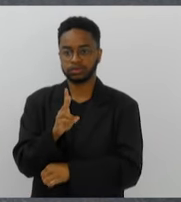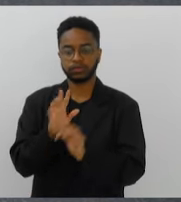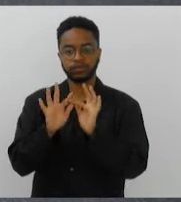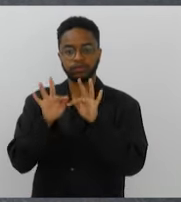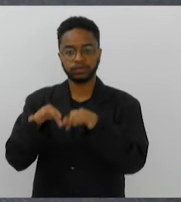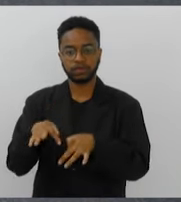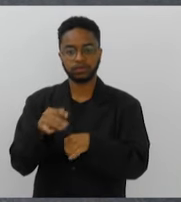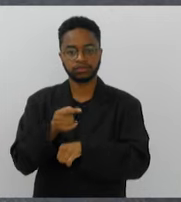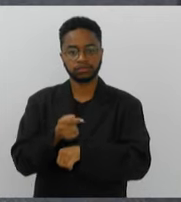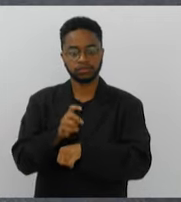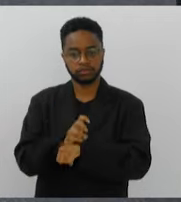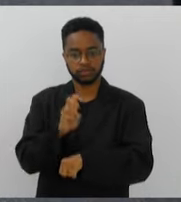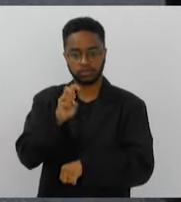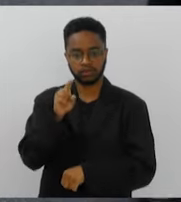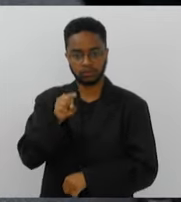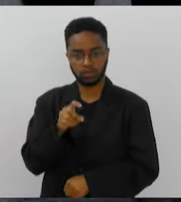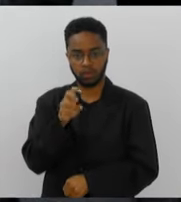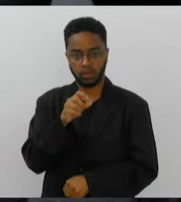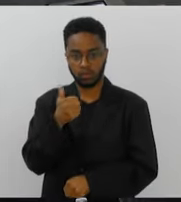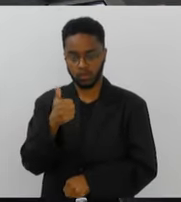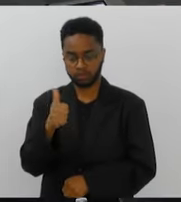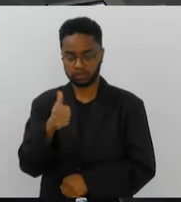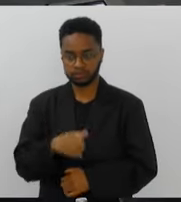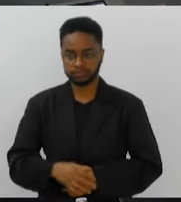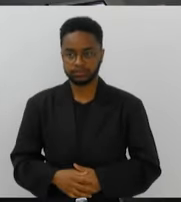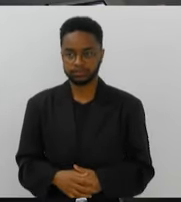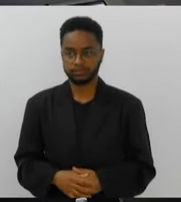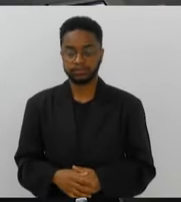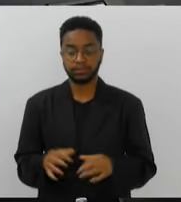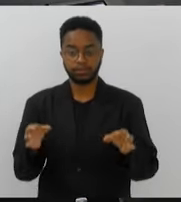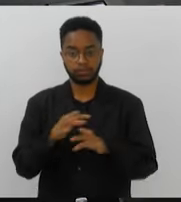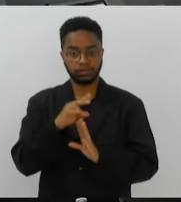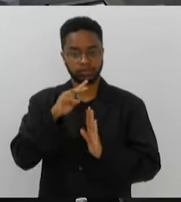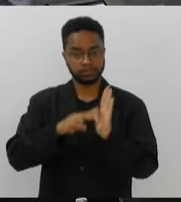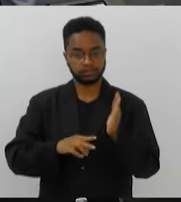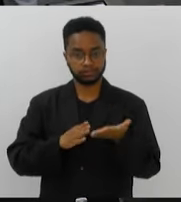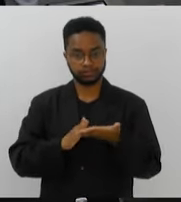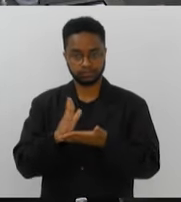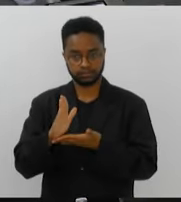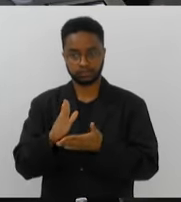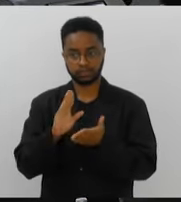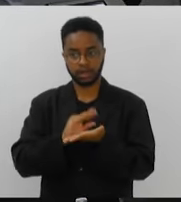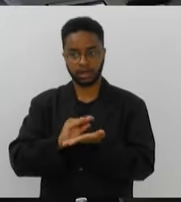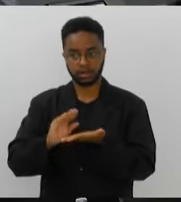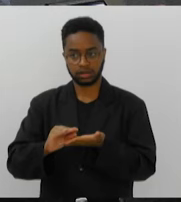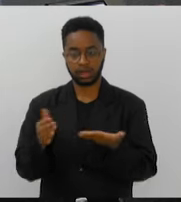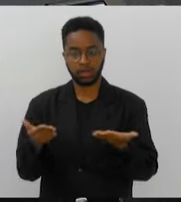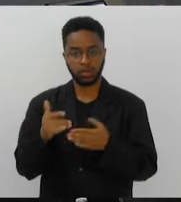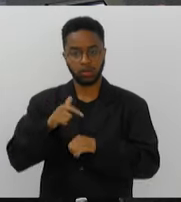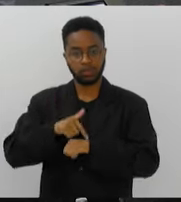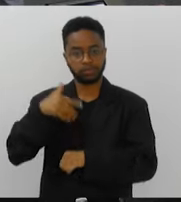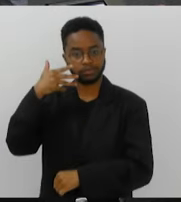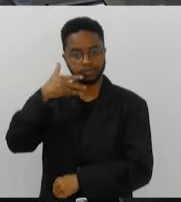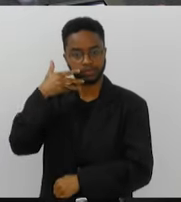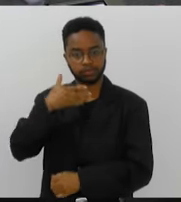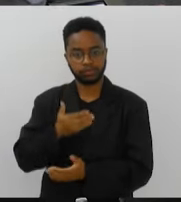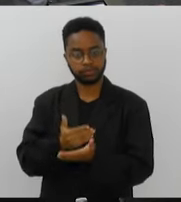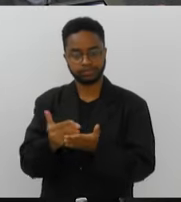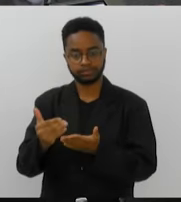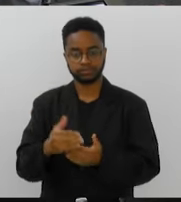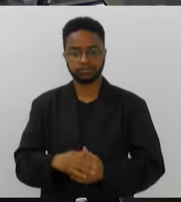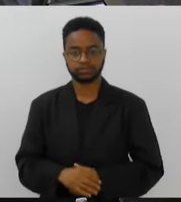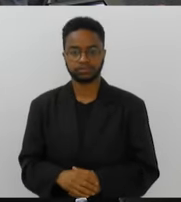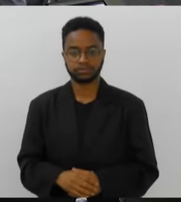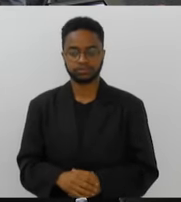encerrada às 17 horas e 11 minutos. Lida e aprovada a ata, passa ao